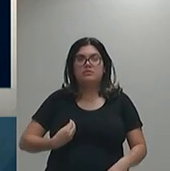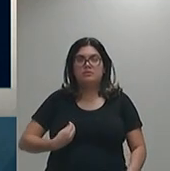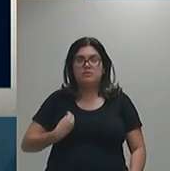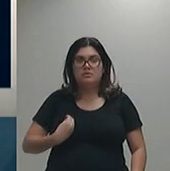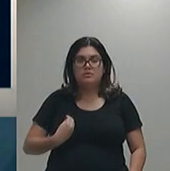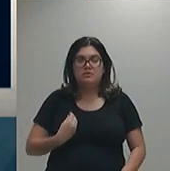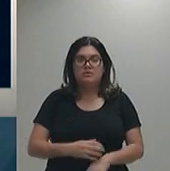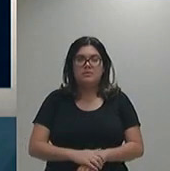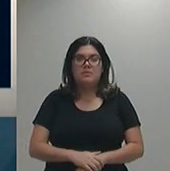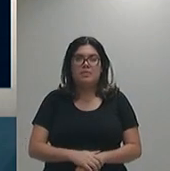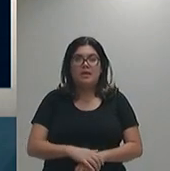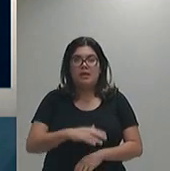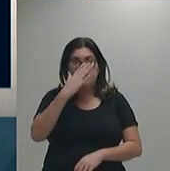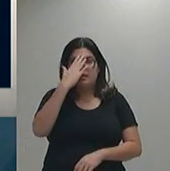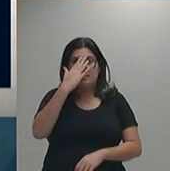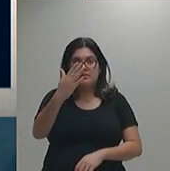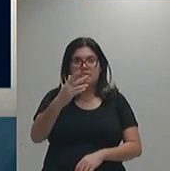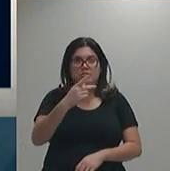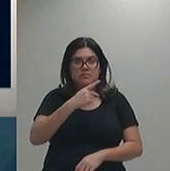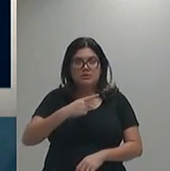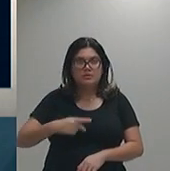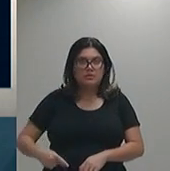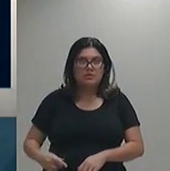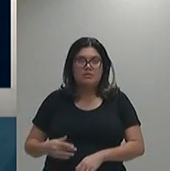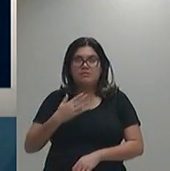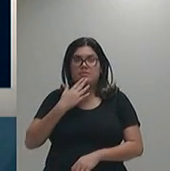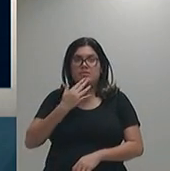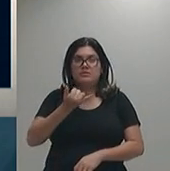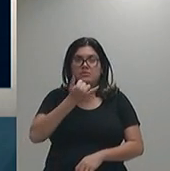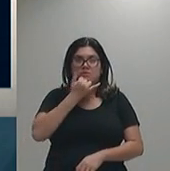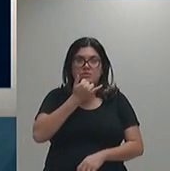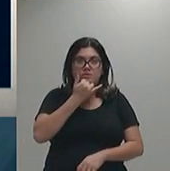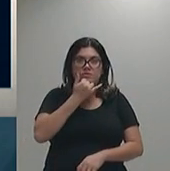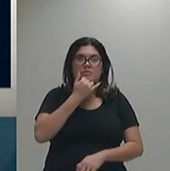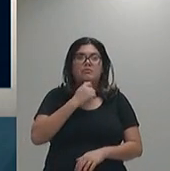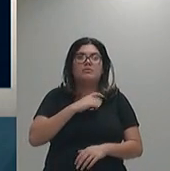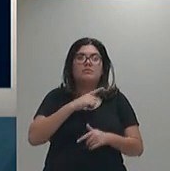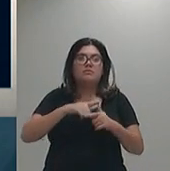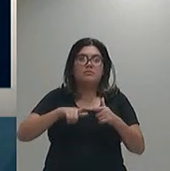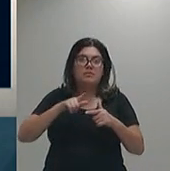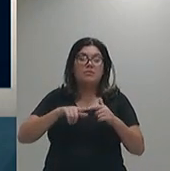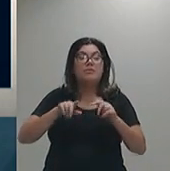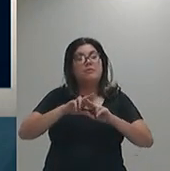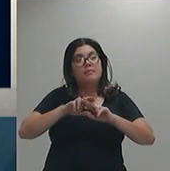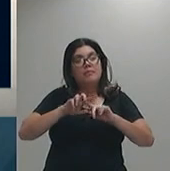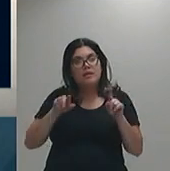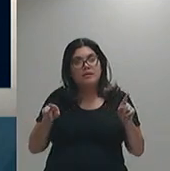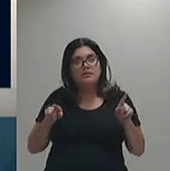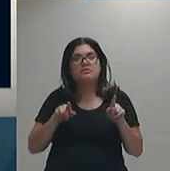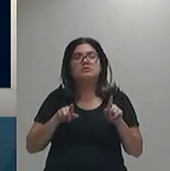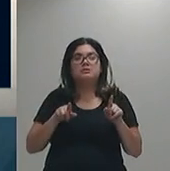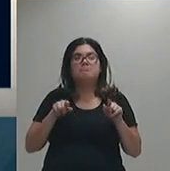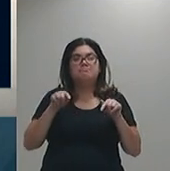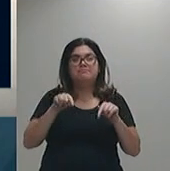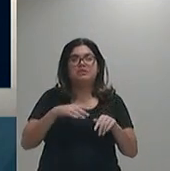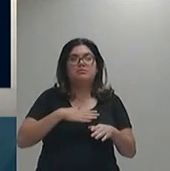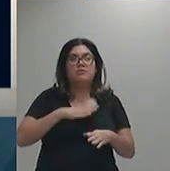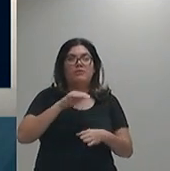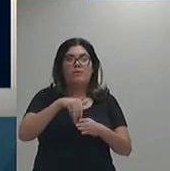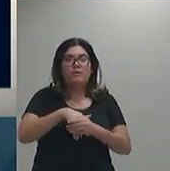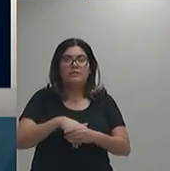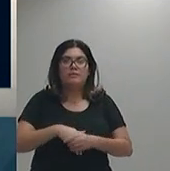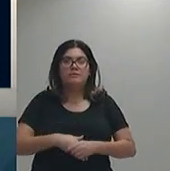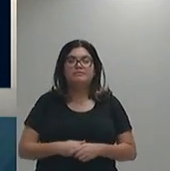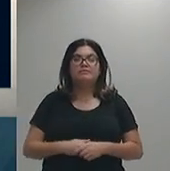e agradeço a vossa excelência peço desculpas pelo Inconveniente mas é esse GO em alguma